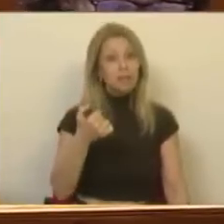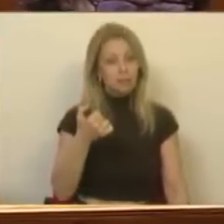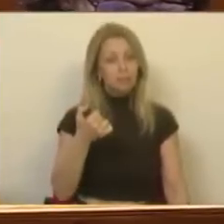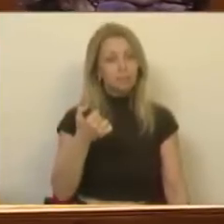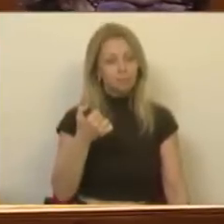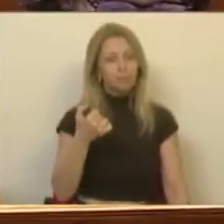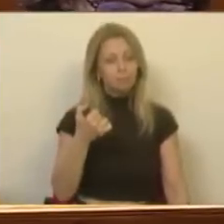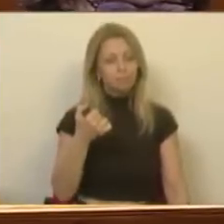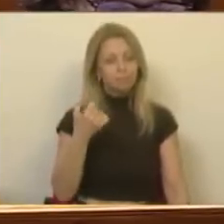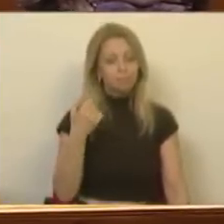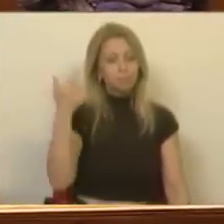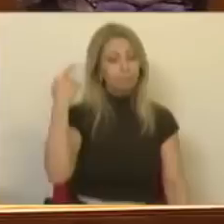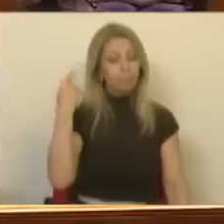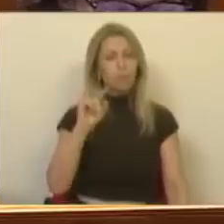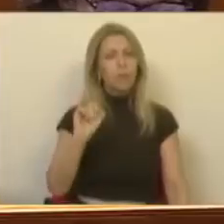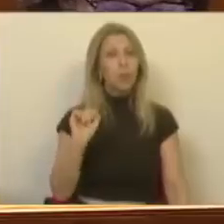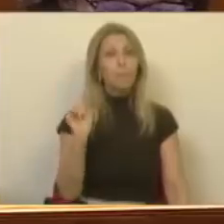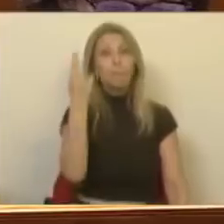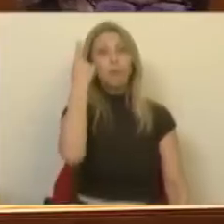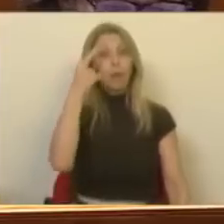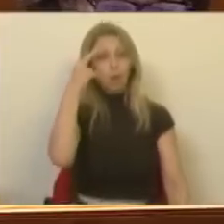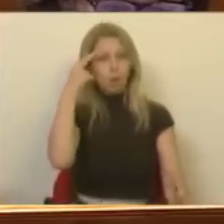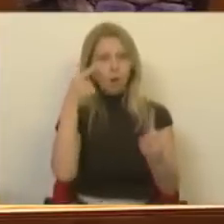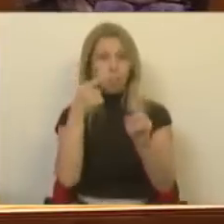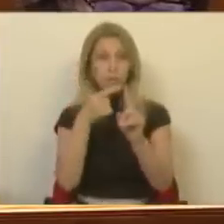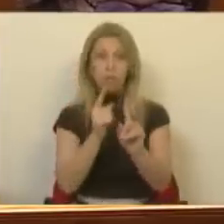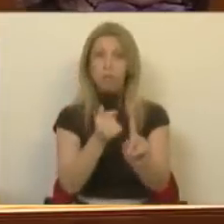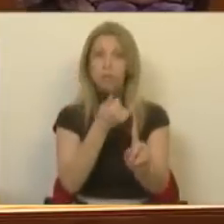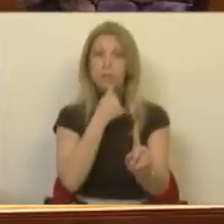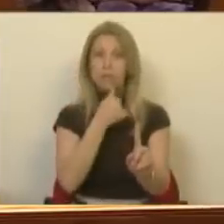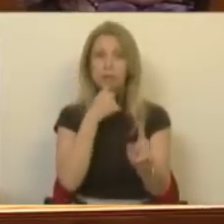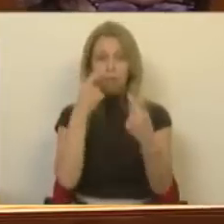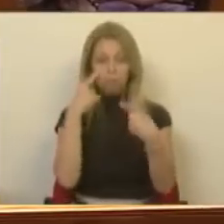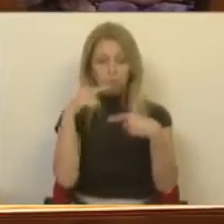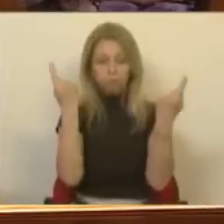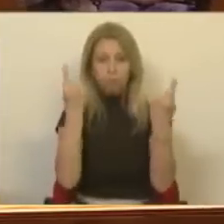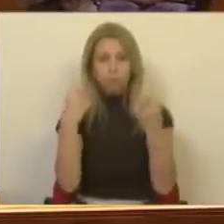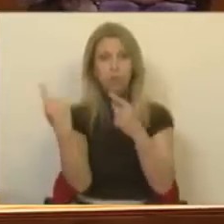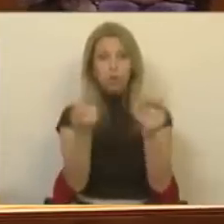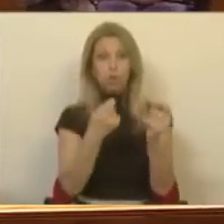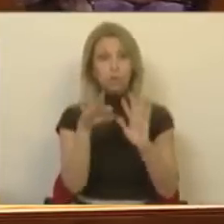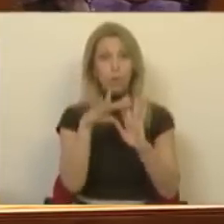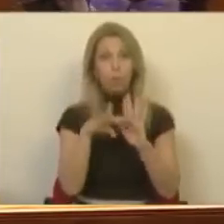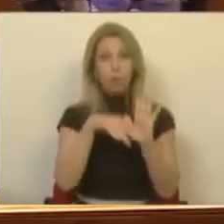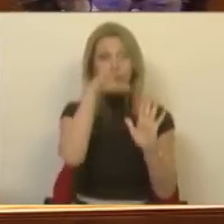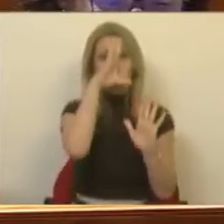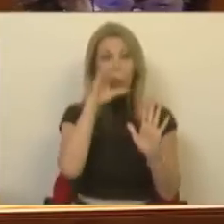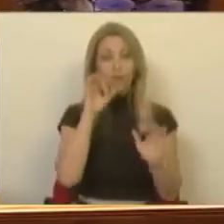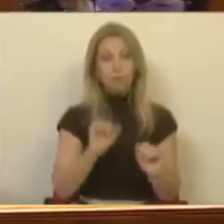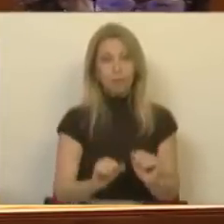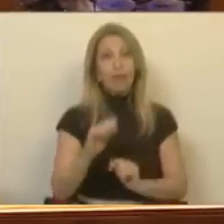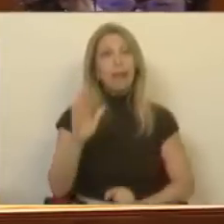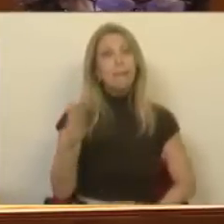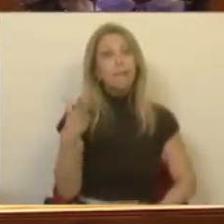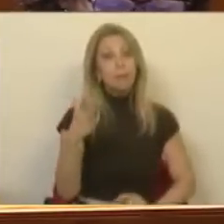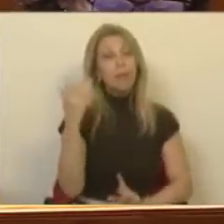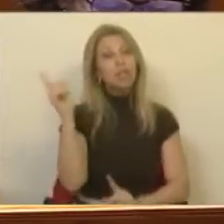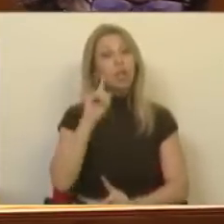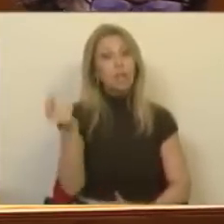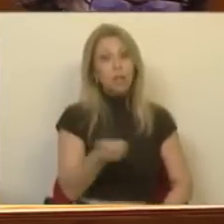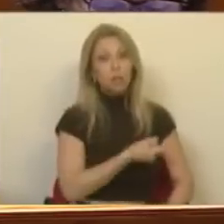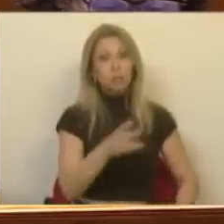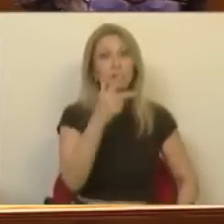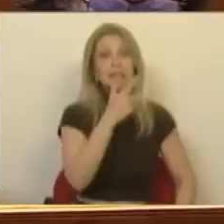a primeira objetivo que fixarmos e enunciar a discussão do programa do governo é que nos primeiros 100 dias de governo